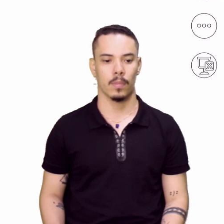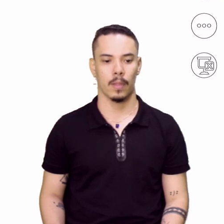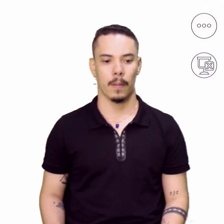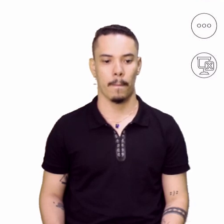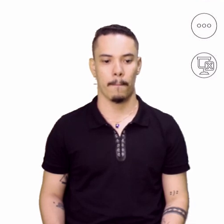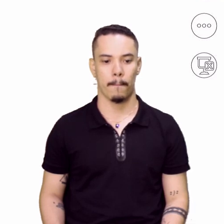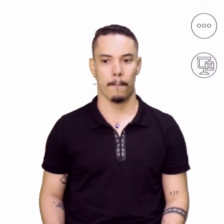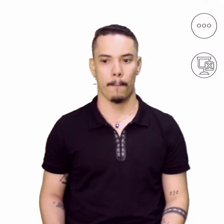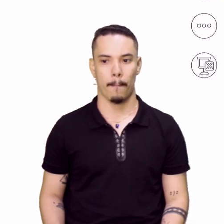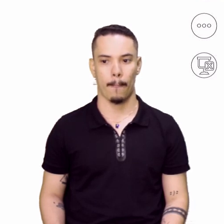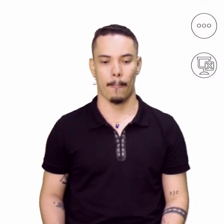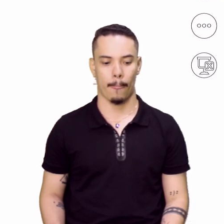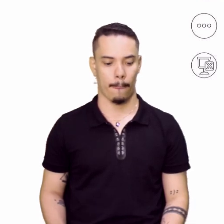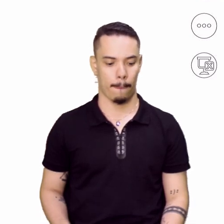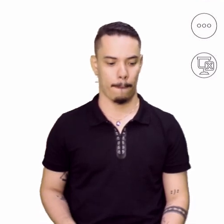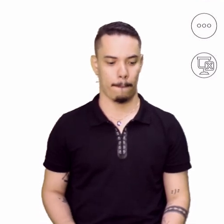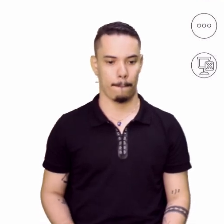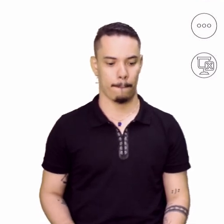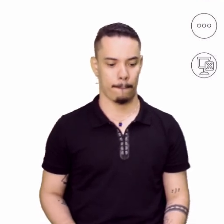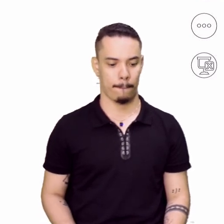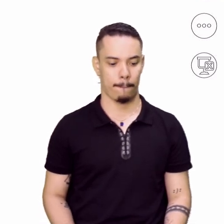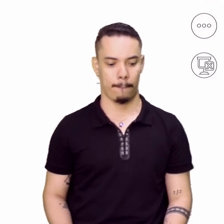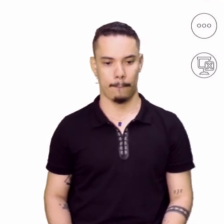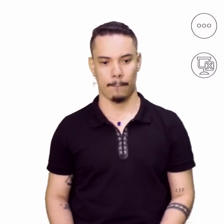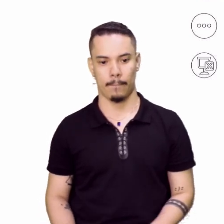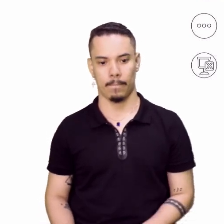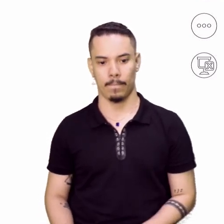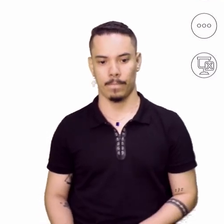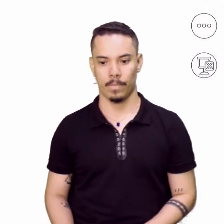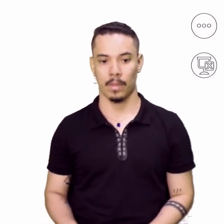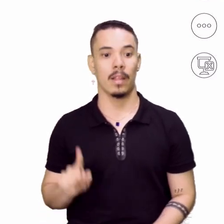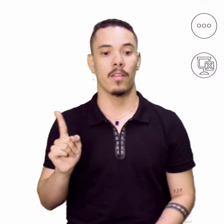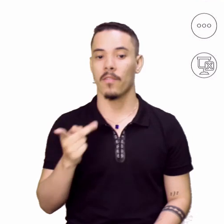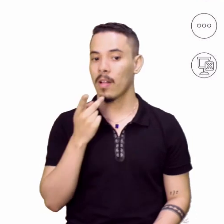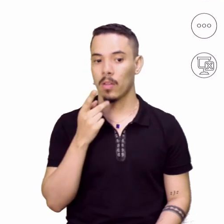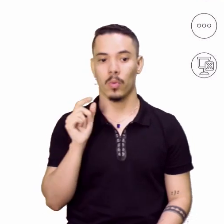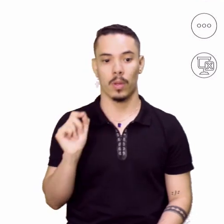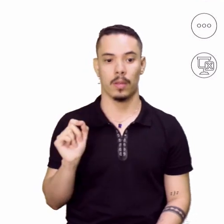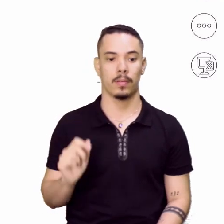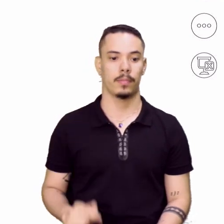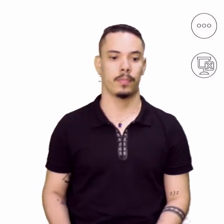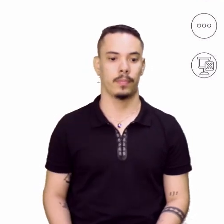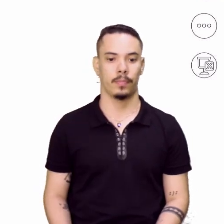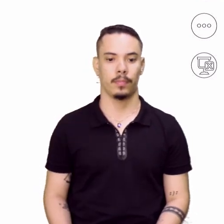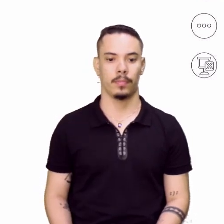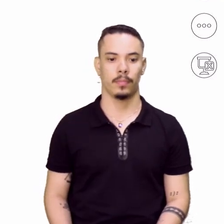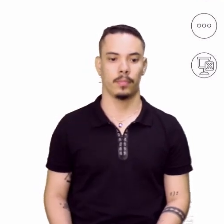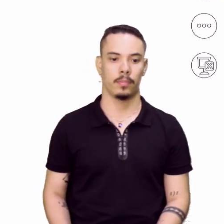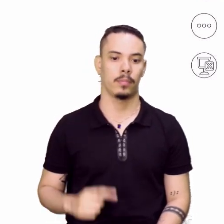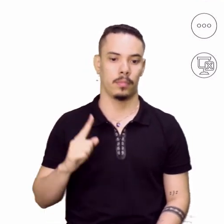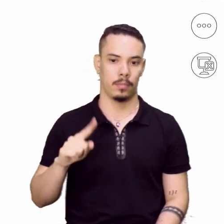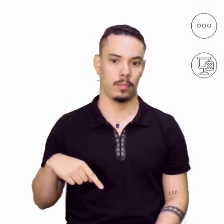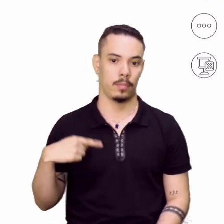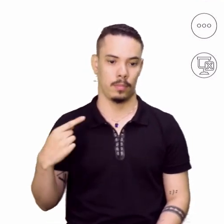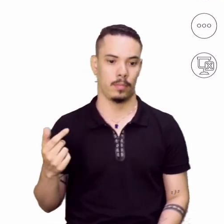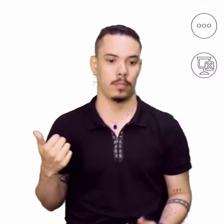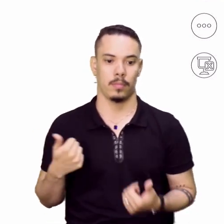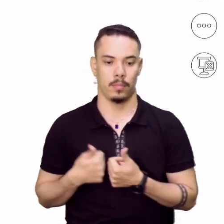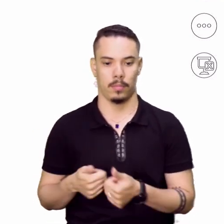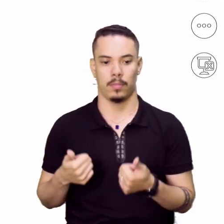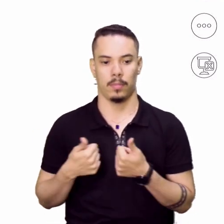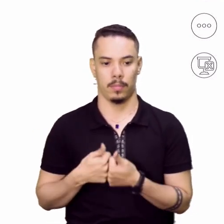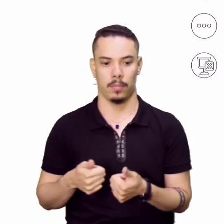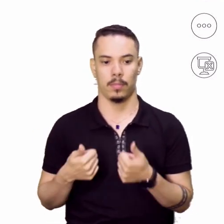the buubs I will be there ou seja depois eu pegarei o ônibus para a